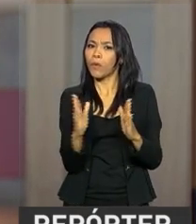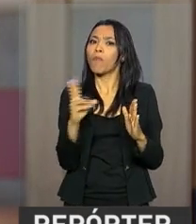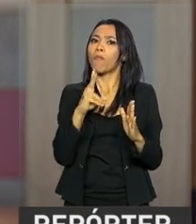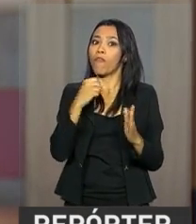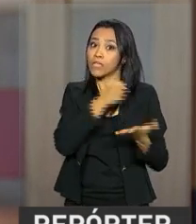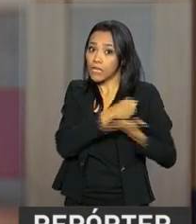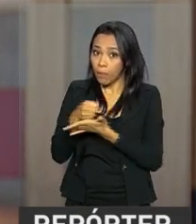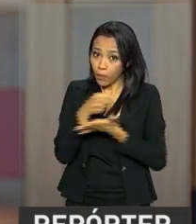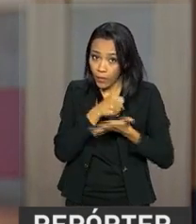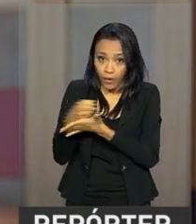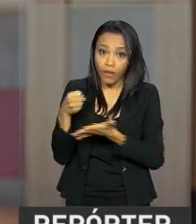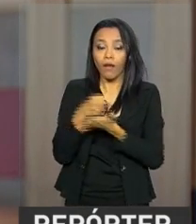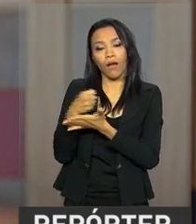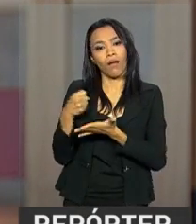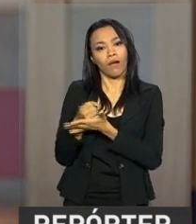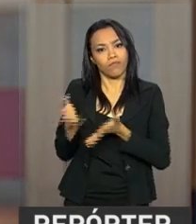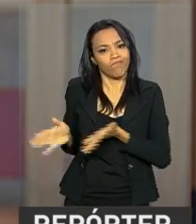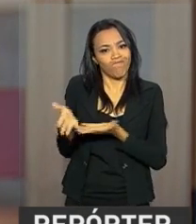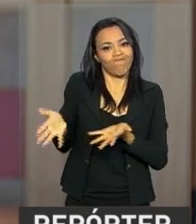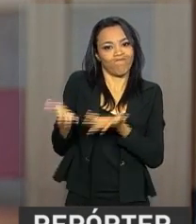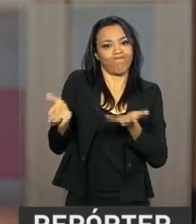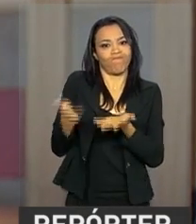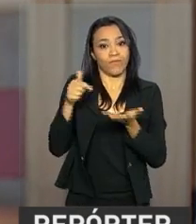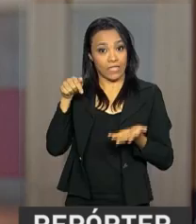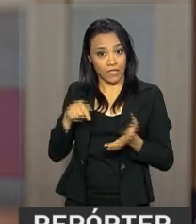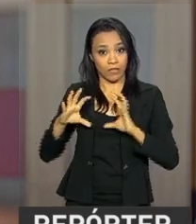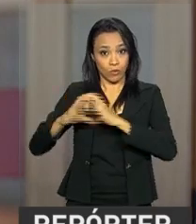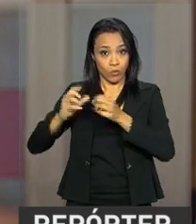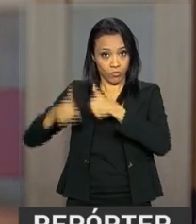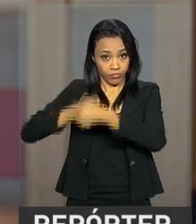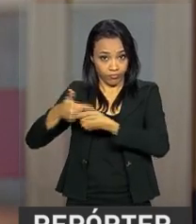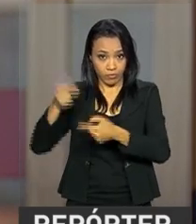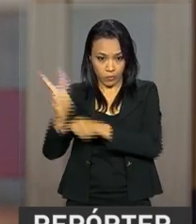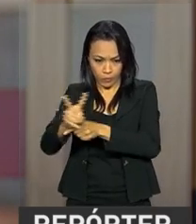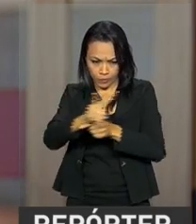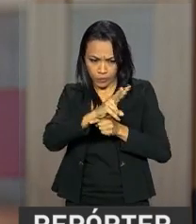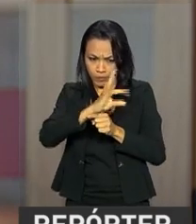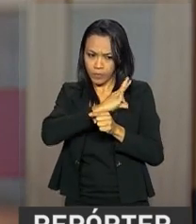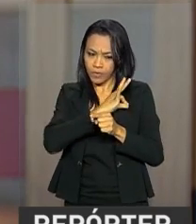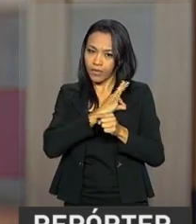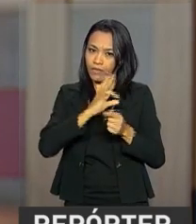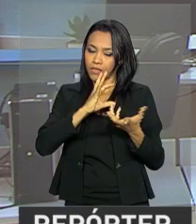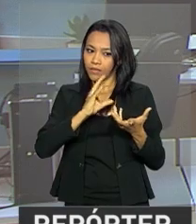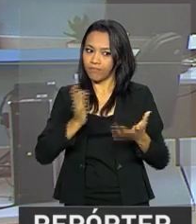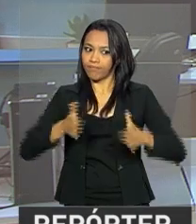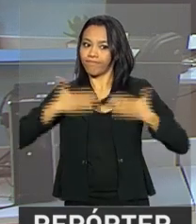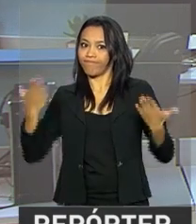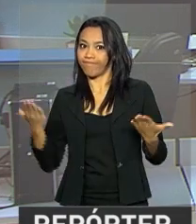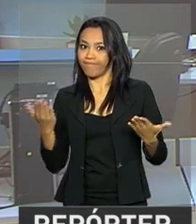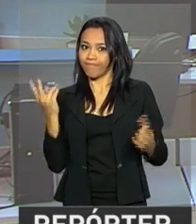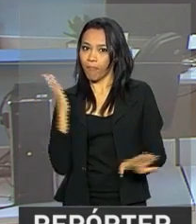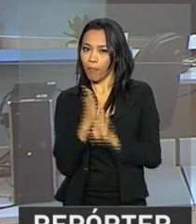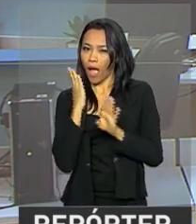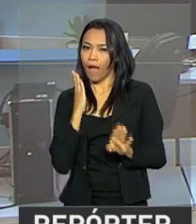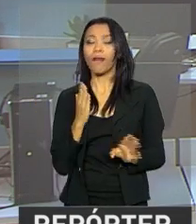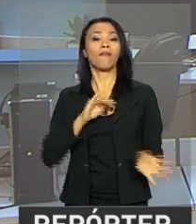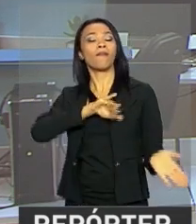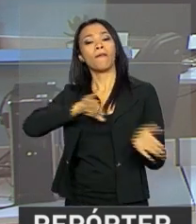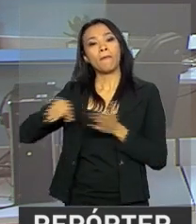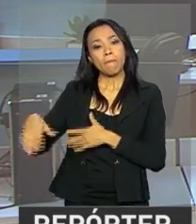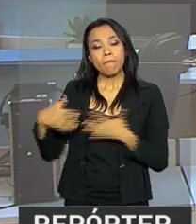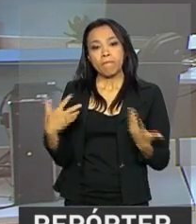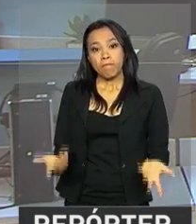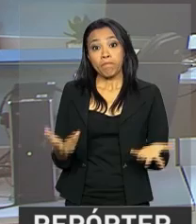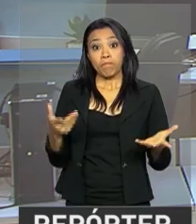apoiado em termos de inteligência e ela vai ser cada vez mais imprevisível uma iniciativa da